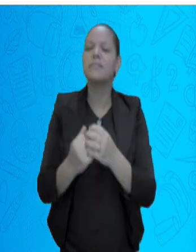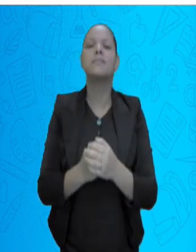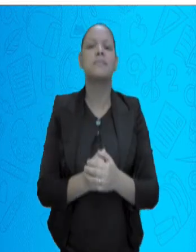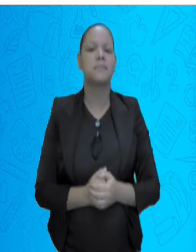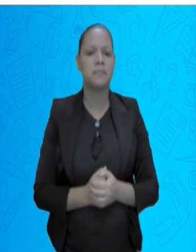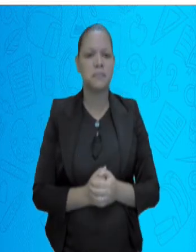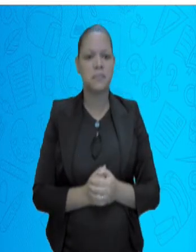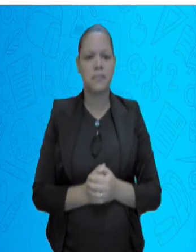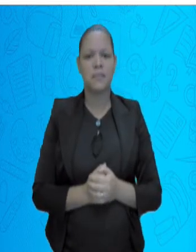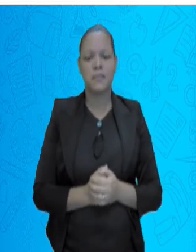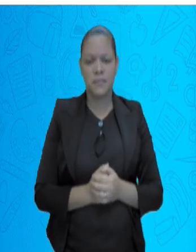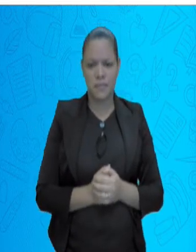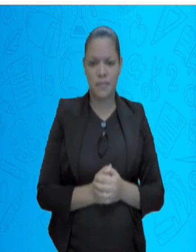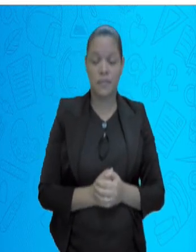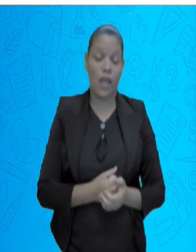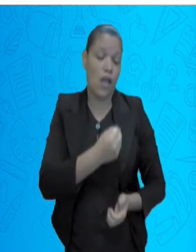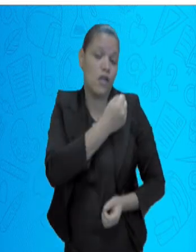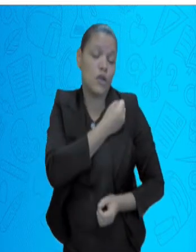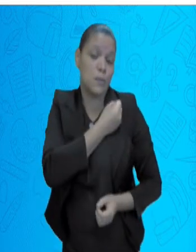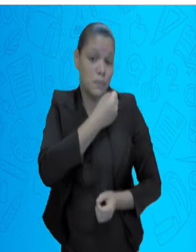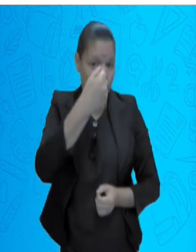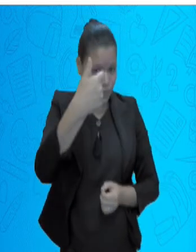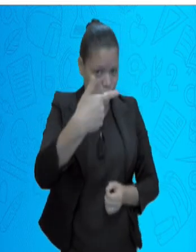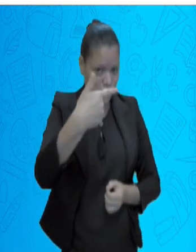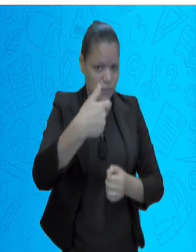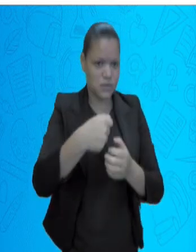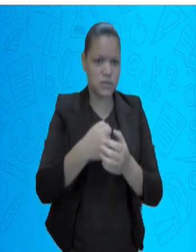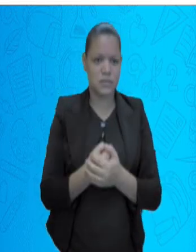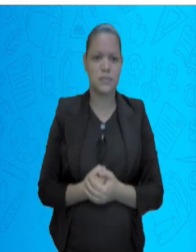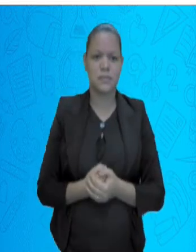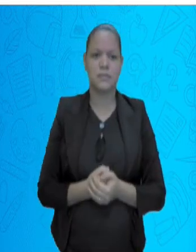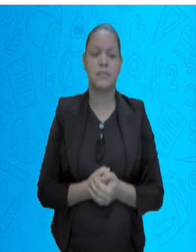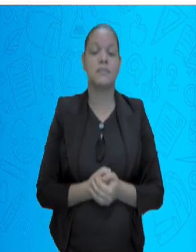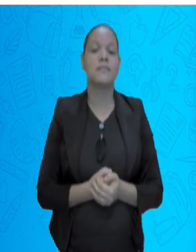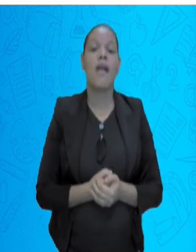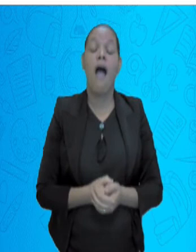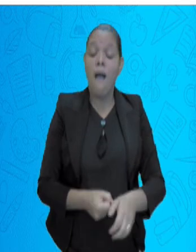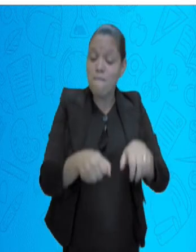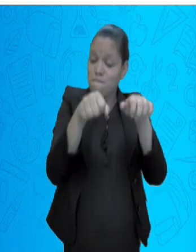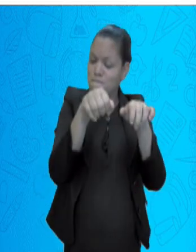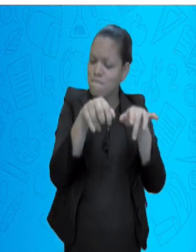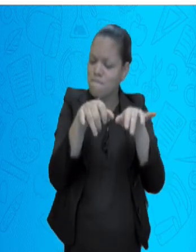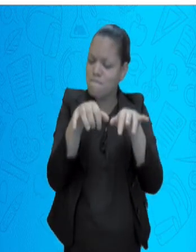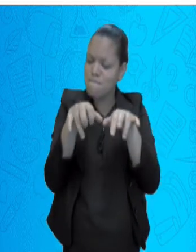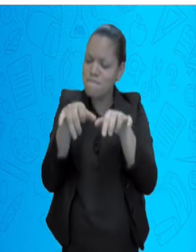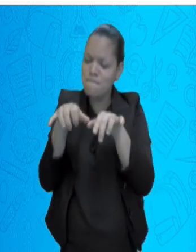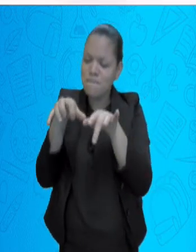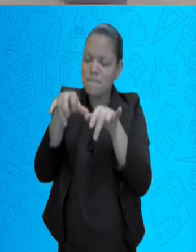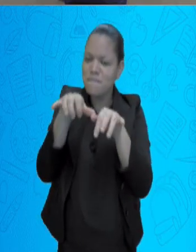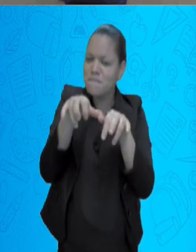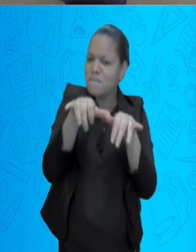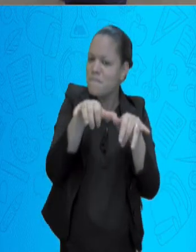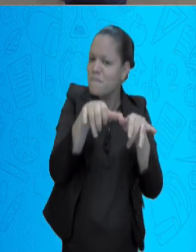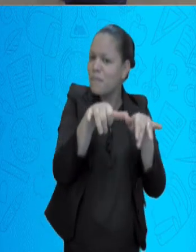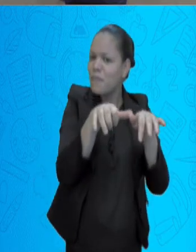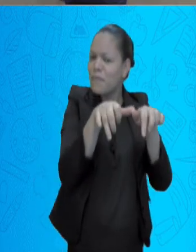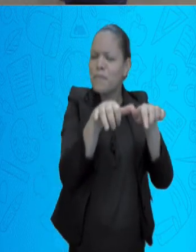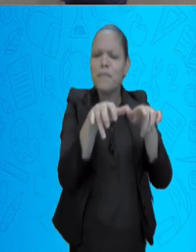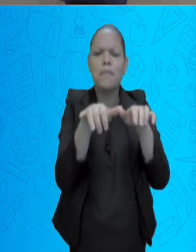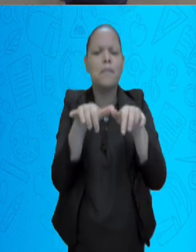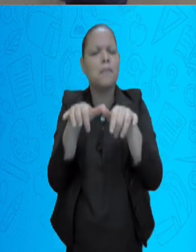papelarias. Vamos lá, número 2, piano. Onde está o piano? Vamos